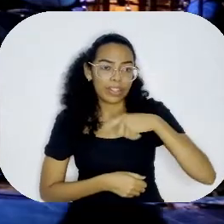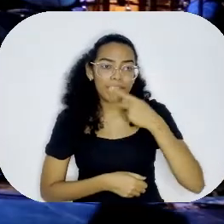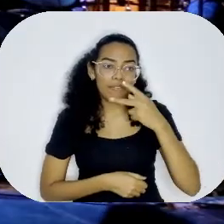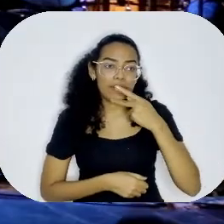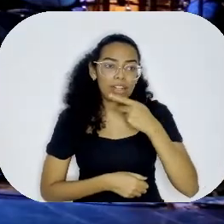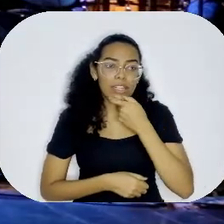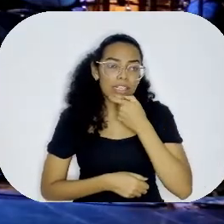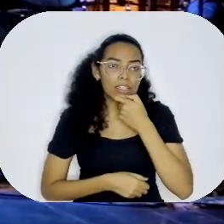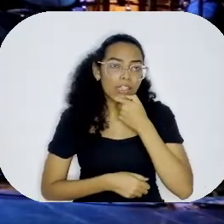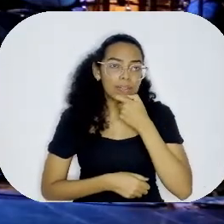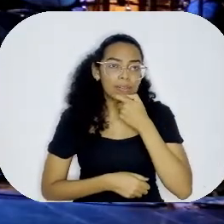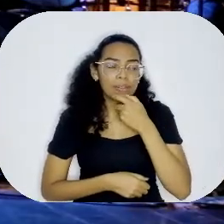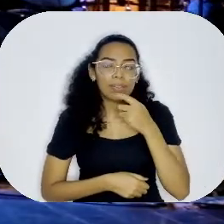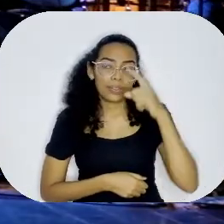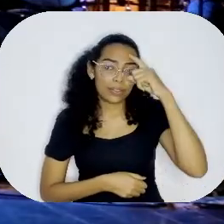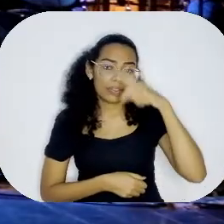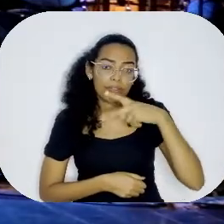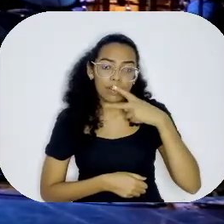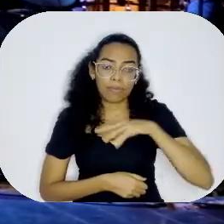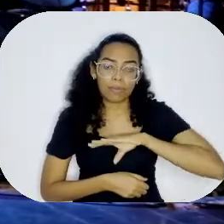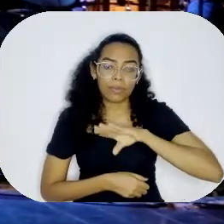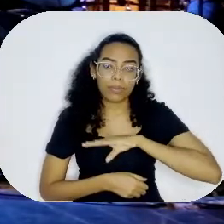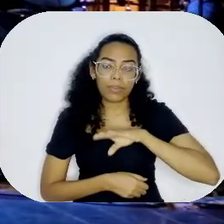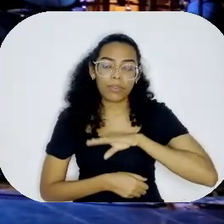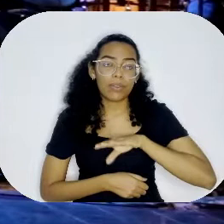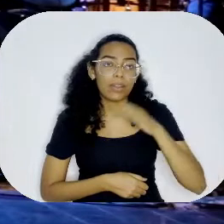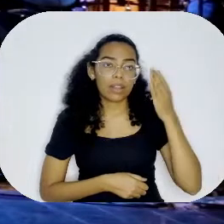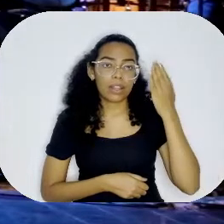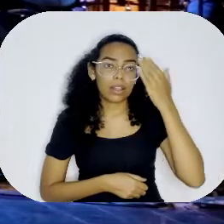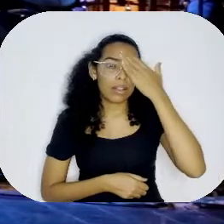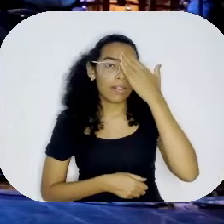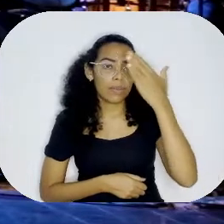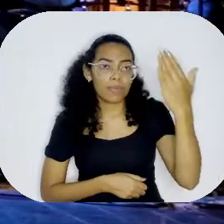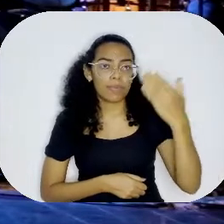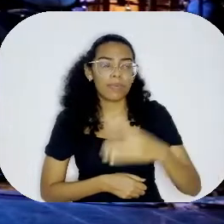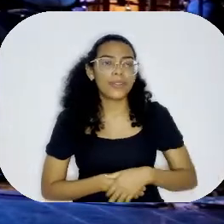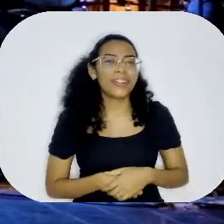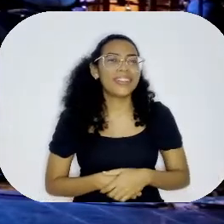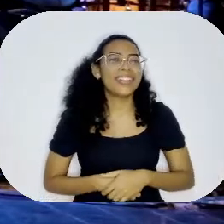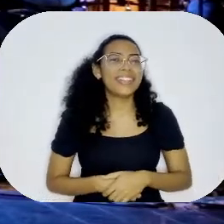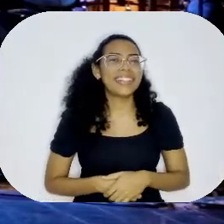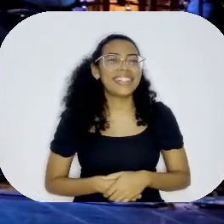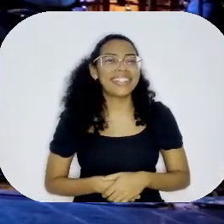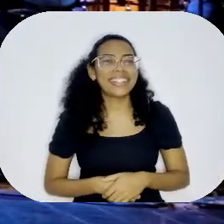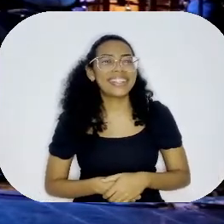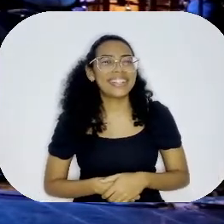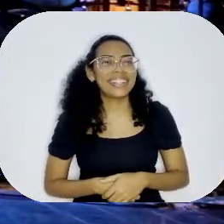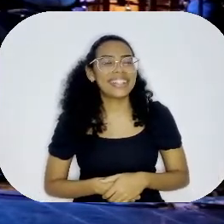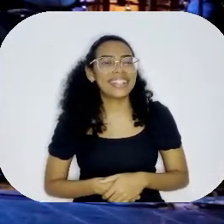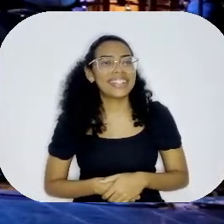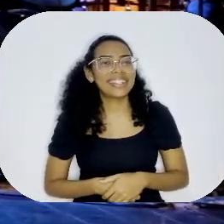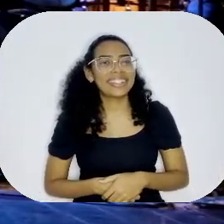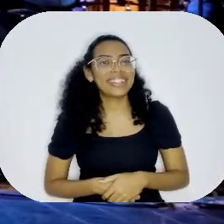fala português. Aprendeu só igual a mim. Quando eu fui nas festas, eu só falava bora, Nick. Era vamos junto, cante junto, sei o quê. Ele aprendeu igual isso. Obrigado, tac. Aprendeu as mesmas coisas.